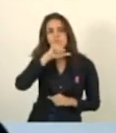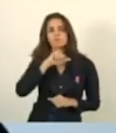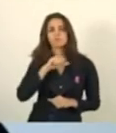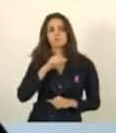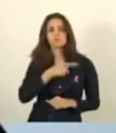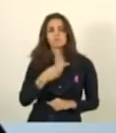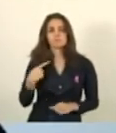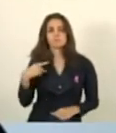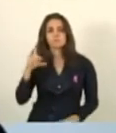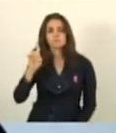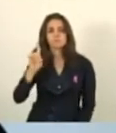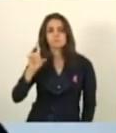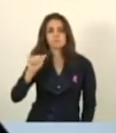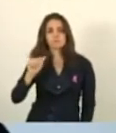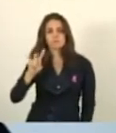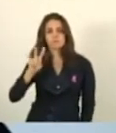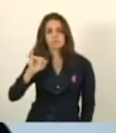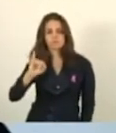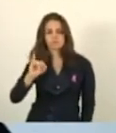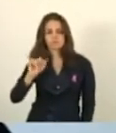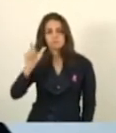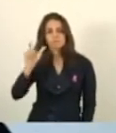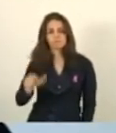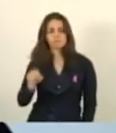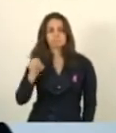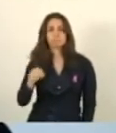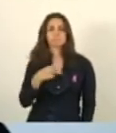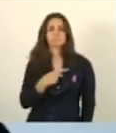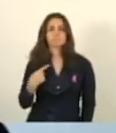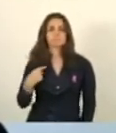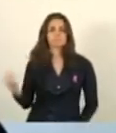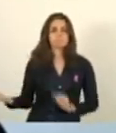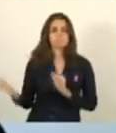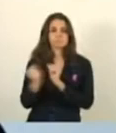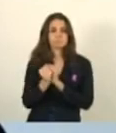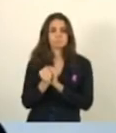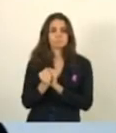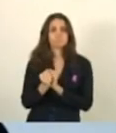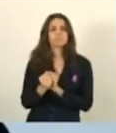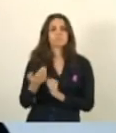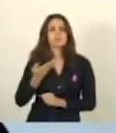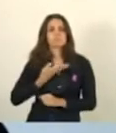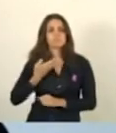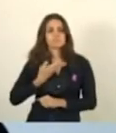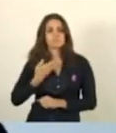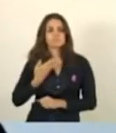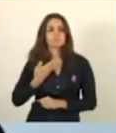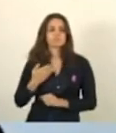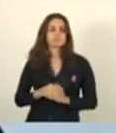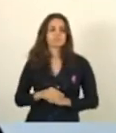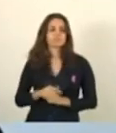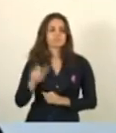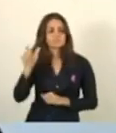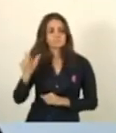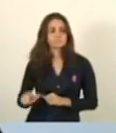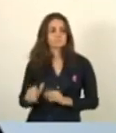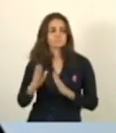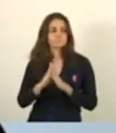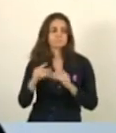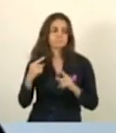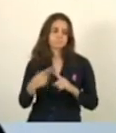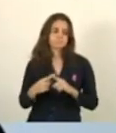Davi é um pastor ligado a nosso mandato, um grande amigo, cuja